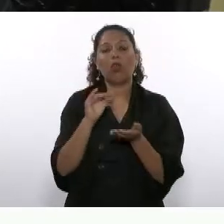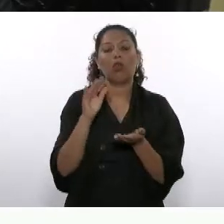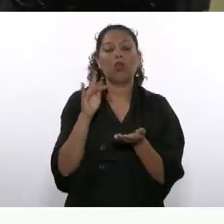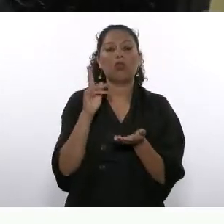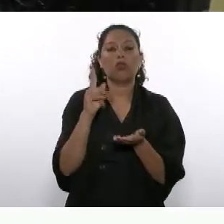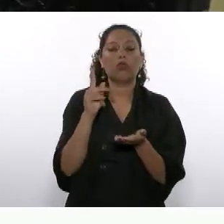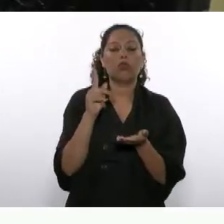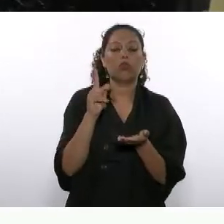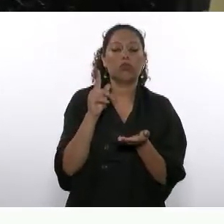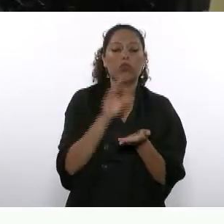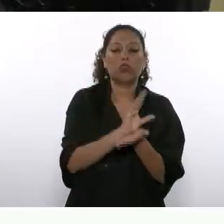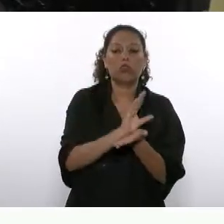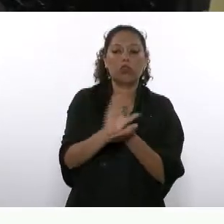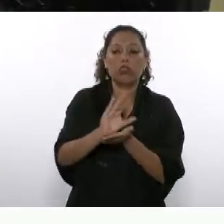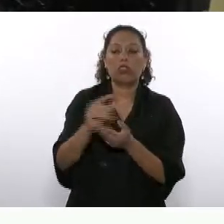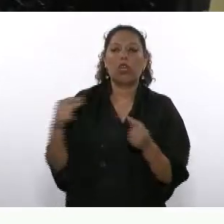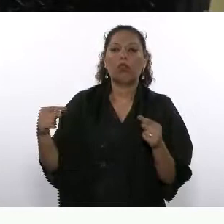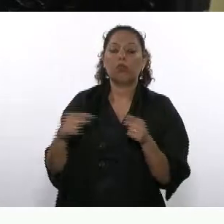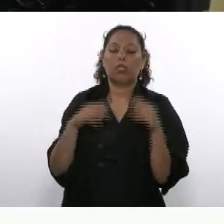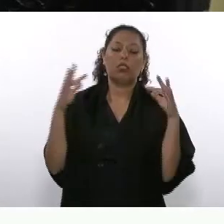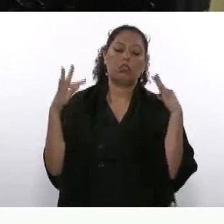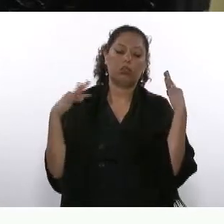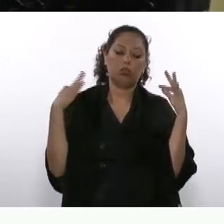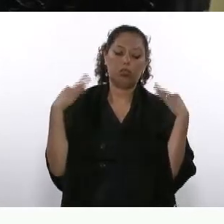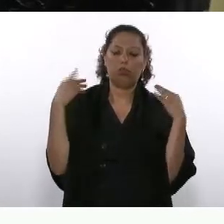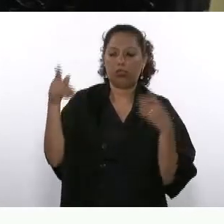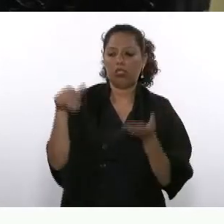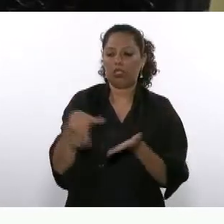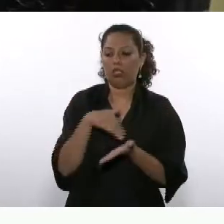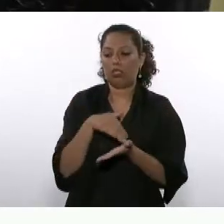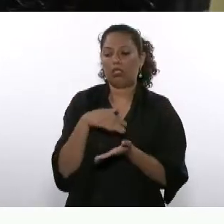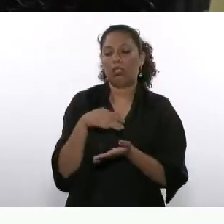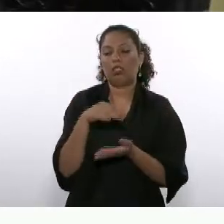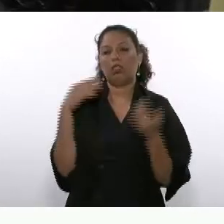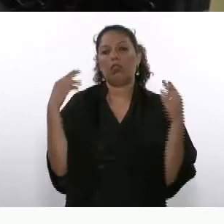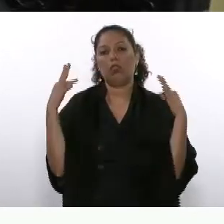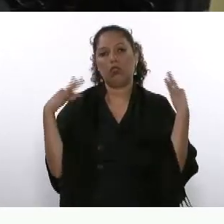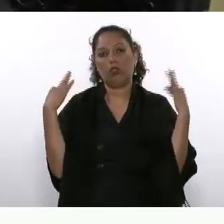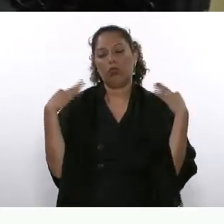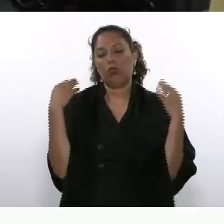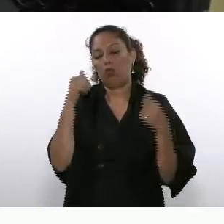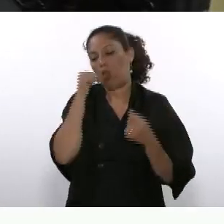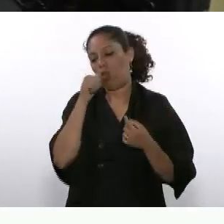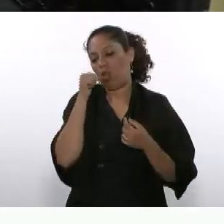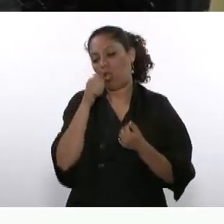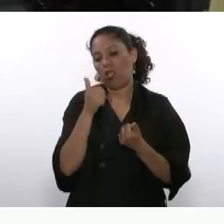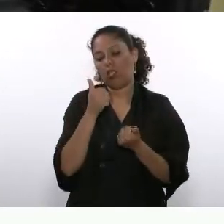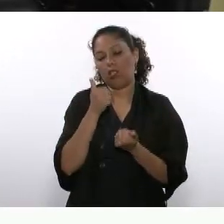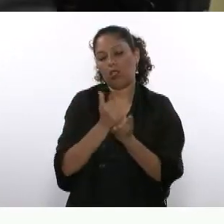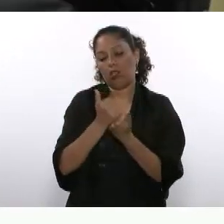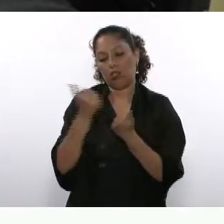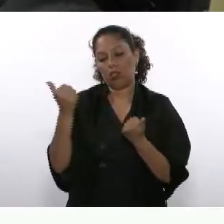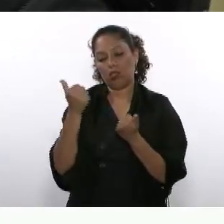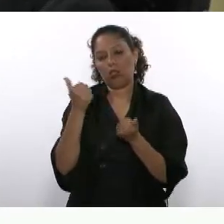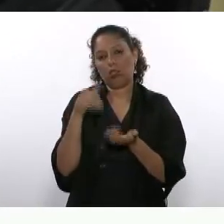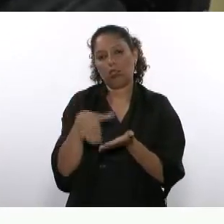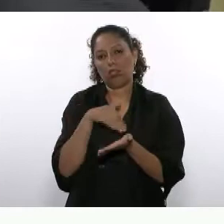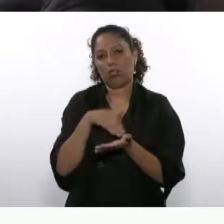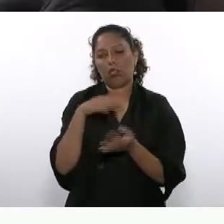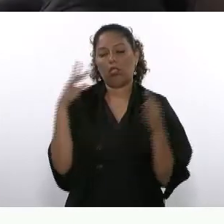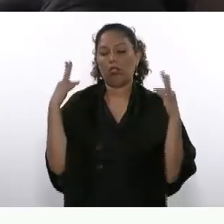Janeiro em turismo. Então, com a palavra, a Secretaria de Turismo, a senhora Adriana, subsecretária de Estado de Turismo.